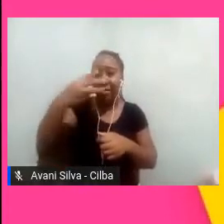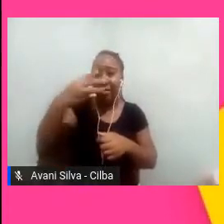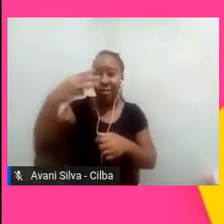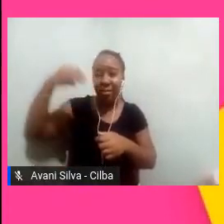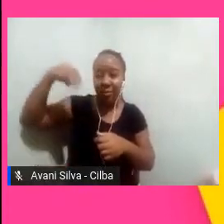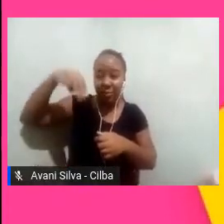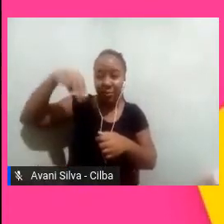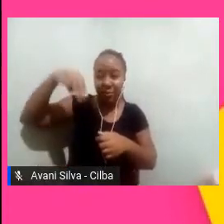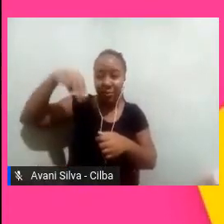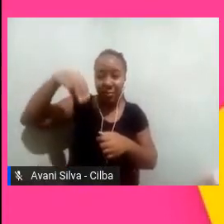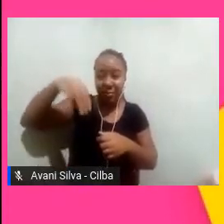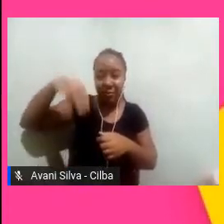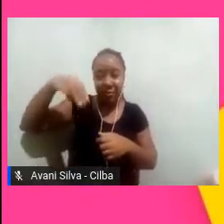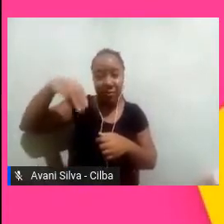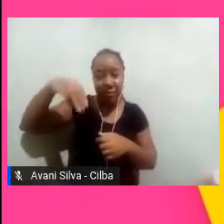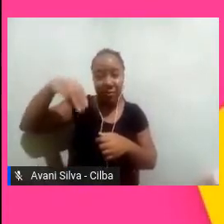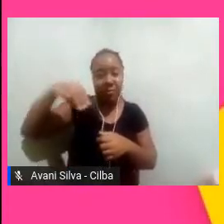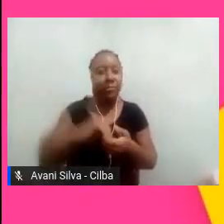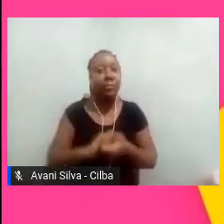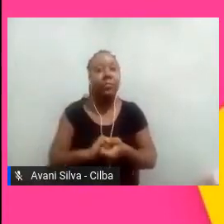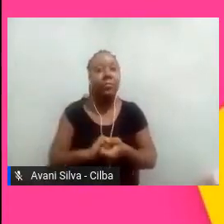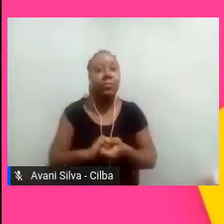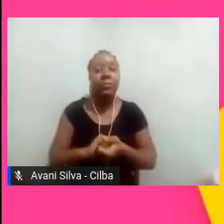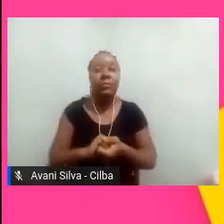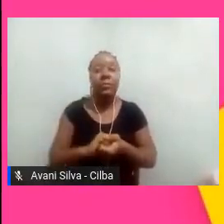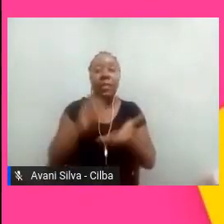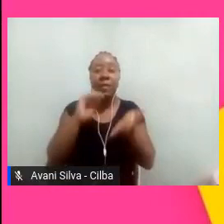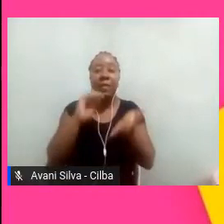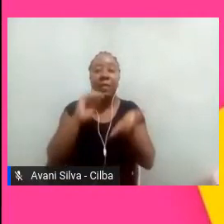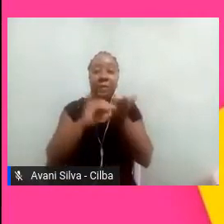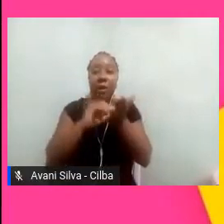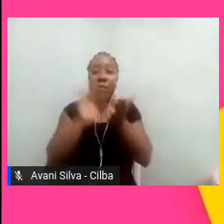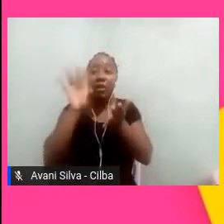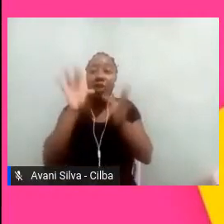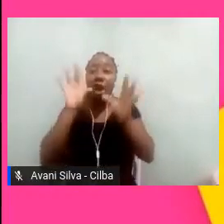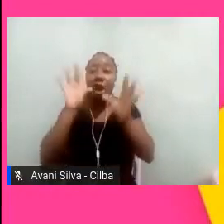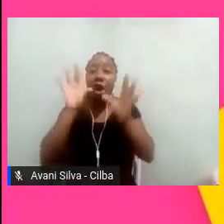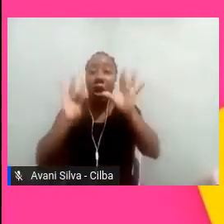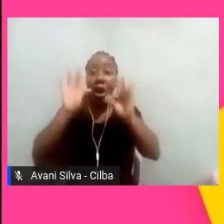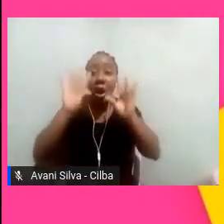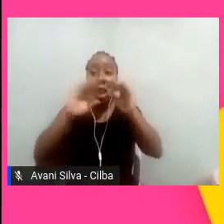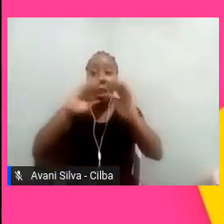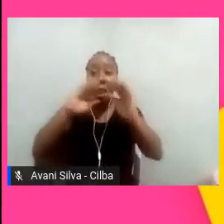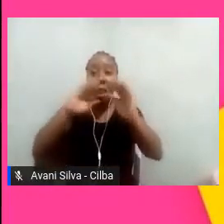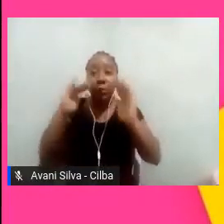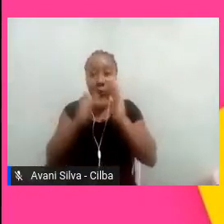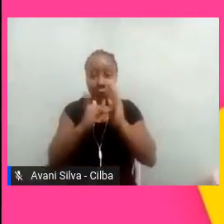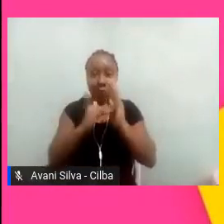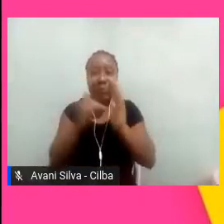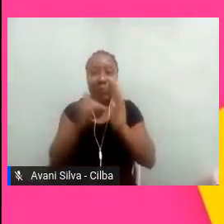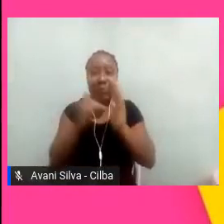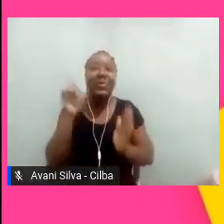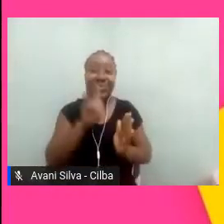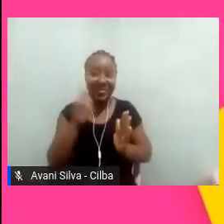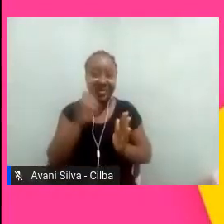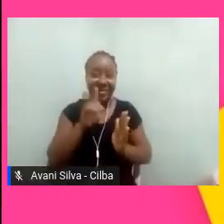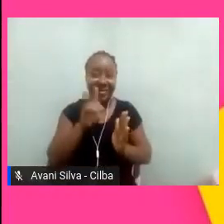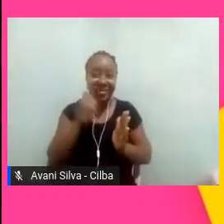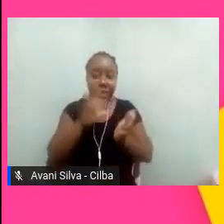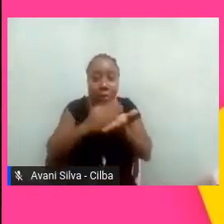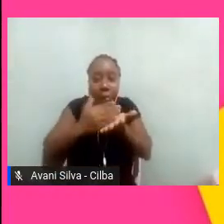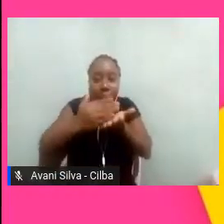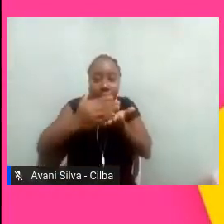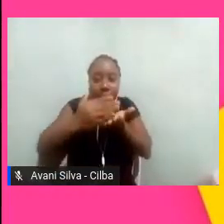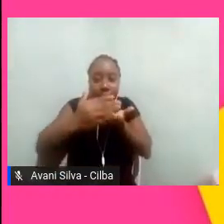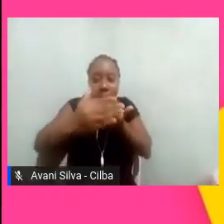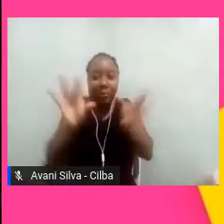Acredito que pode ser que falte só colar tudo, mas eu consigo fazer até o começo da colagem, que é